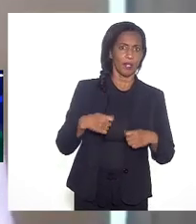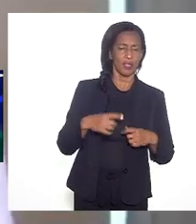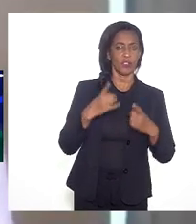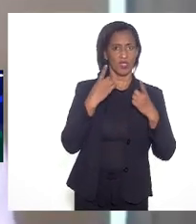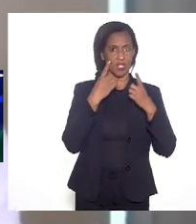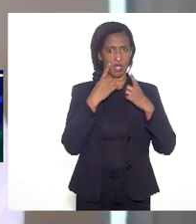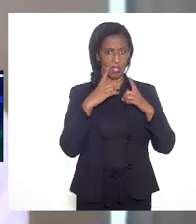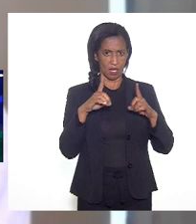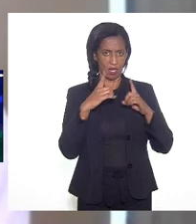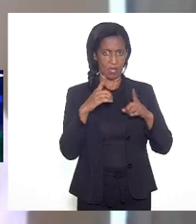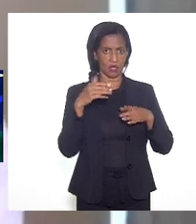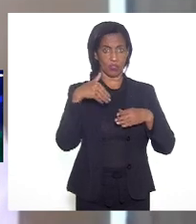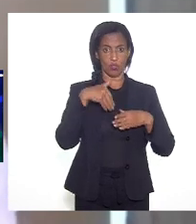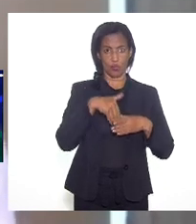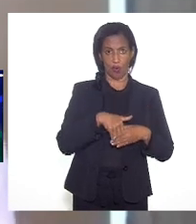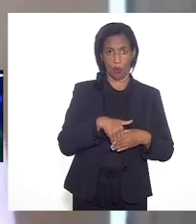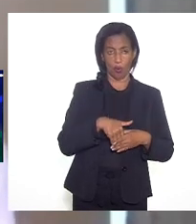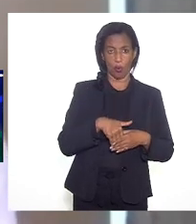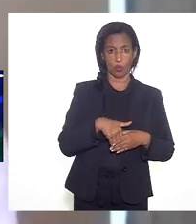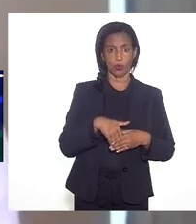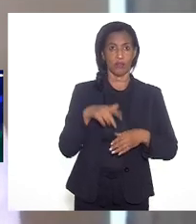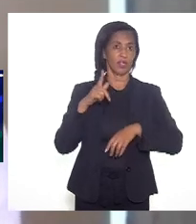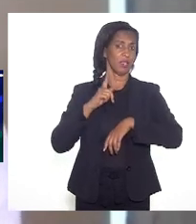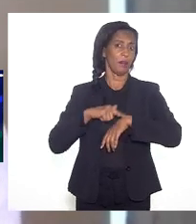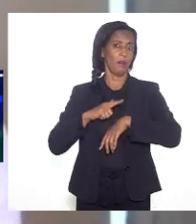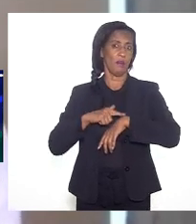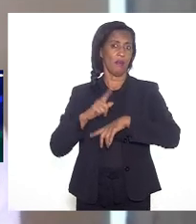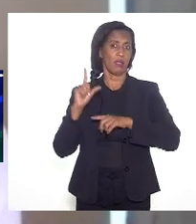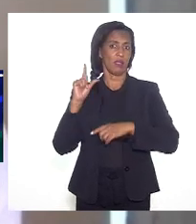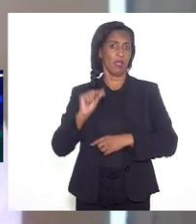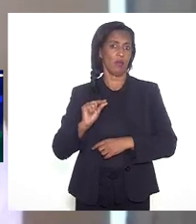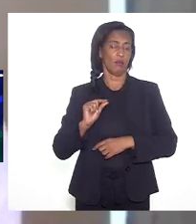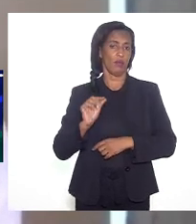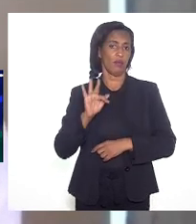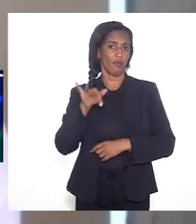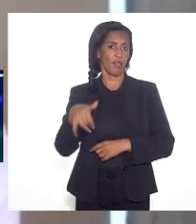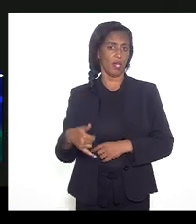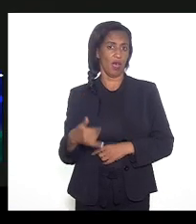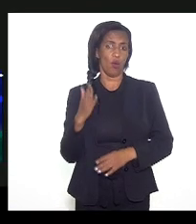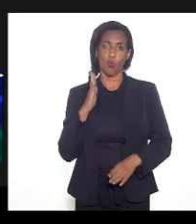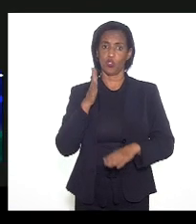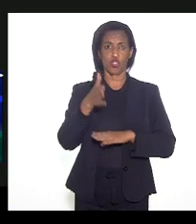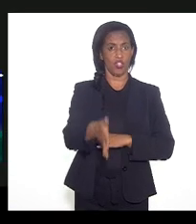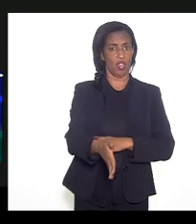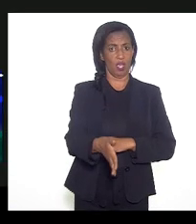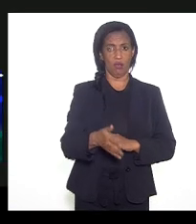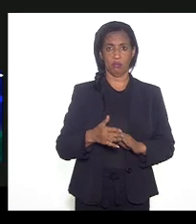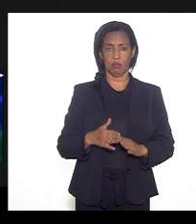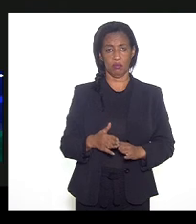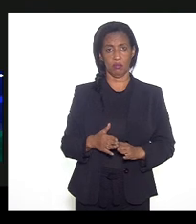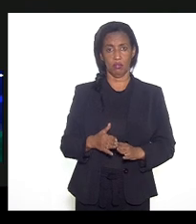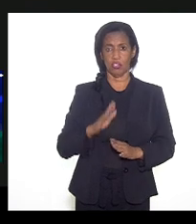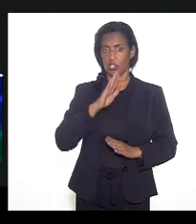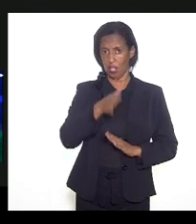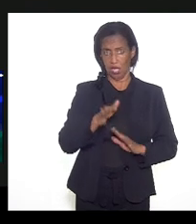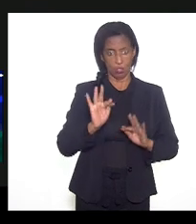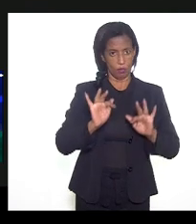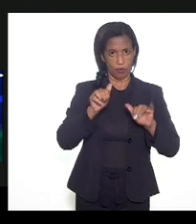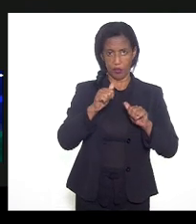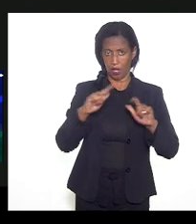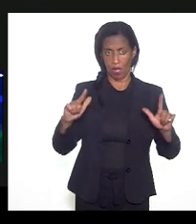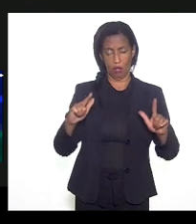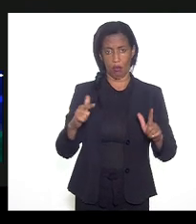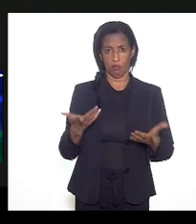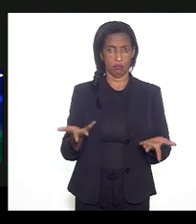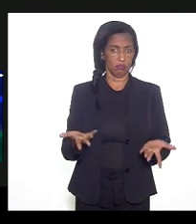declaração de voto e também, porque a gente vai ter pouco tempo no expediente final, ou ir direto, passamos direto para o expediente final e Vossa